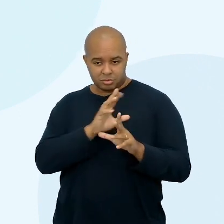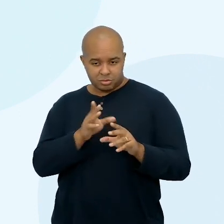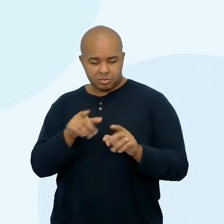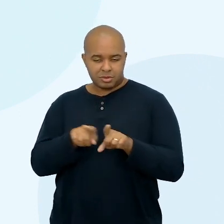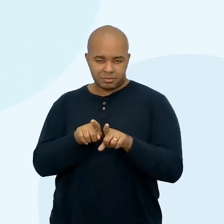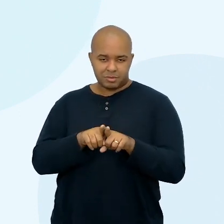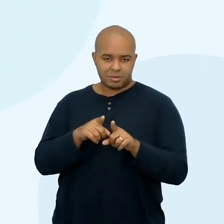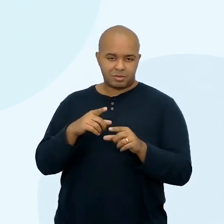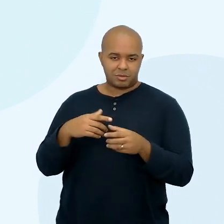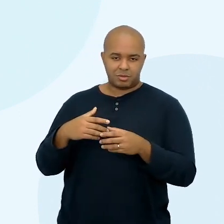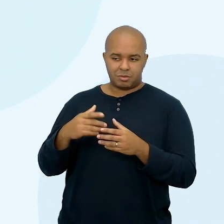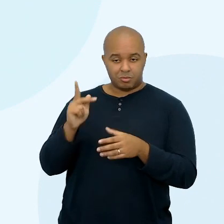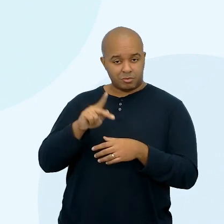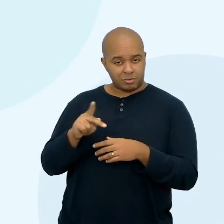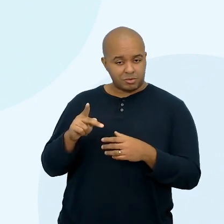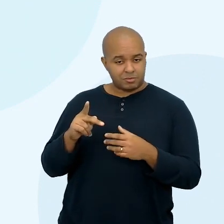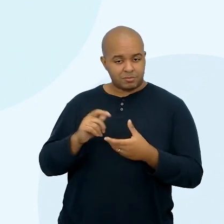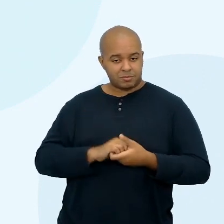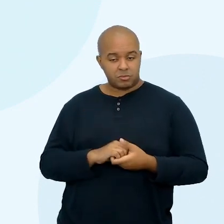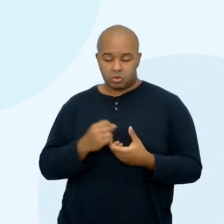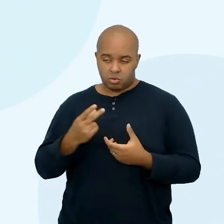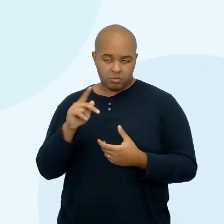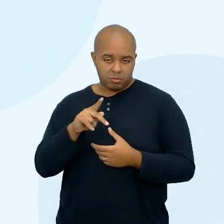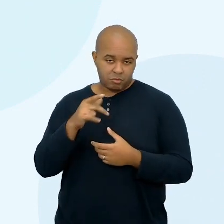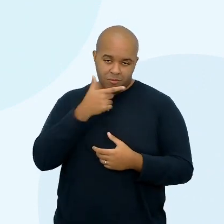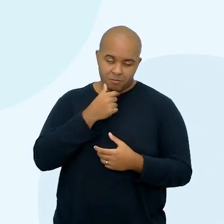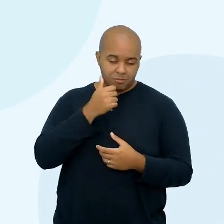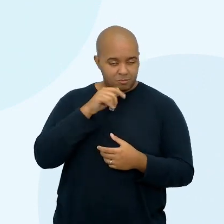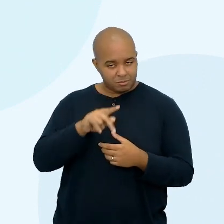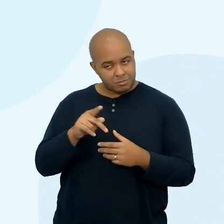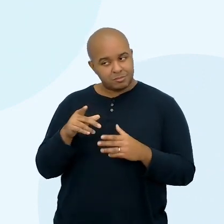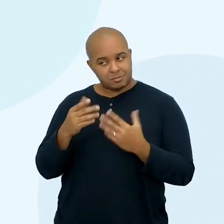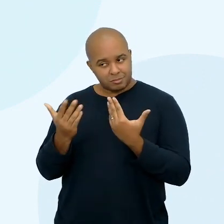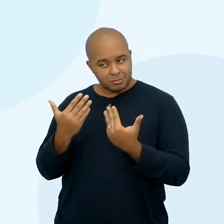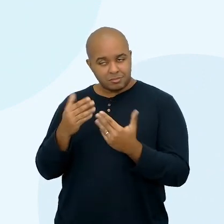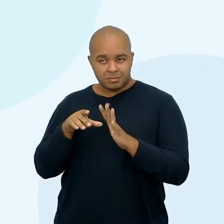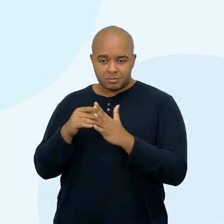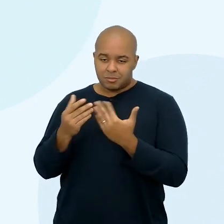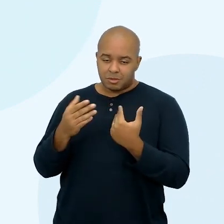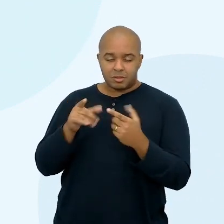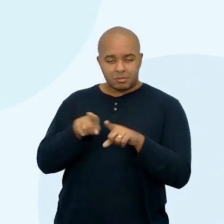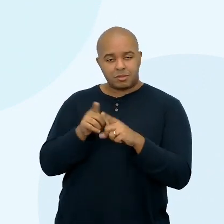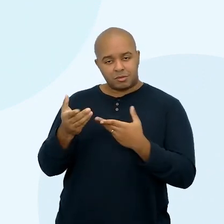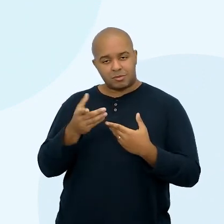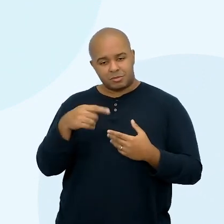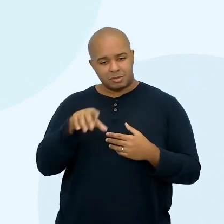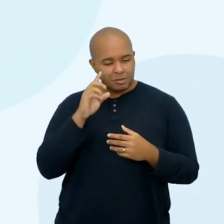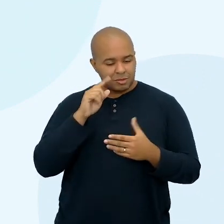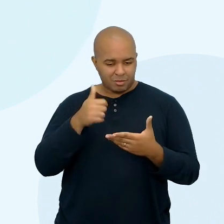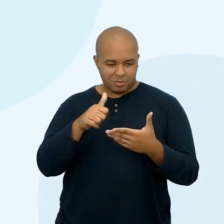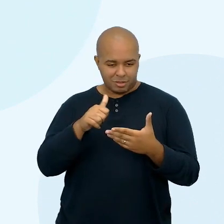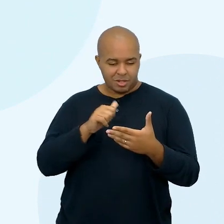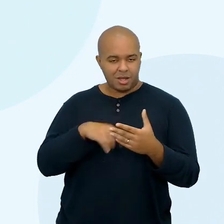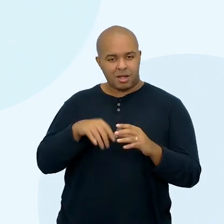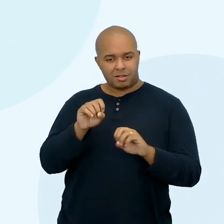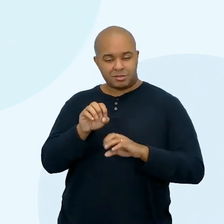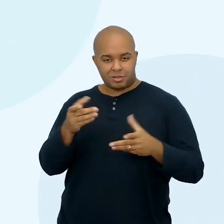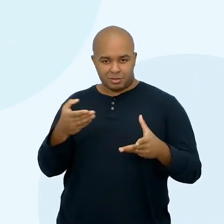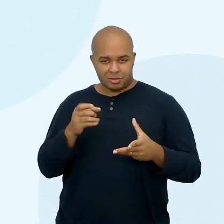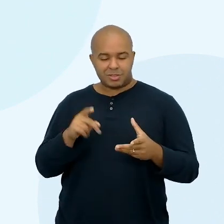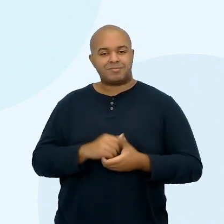momento, o Estado ele passa a ser governado por aqueles que são especialistas em áreas muito